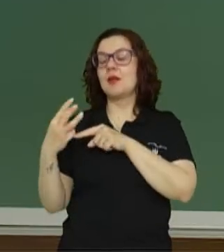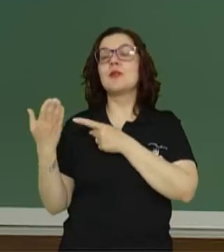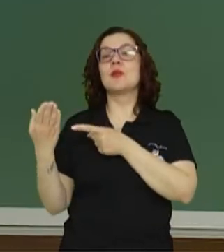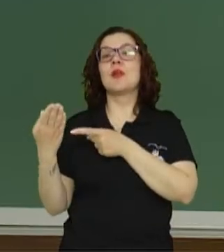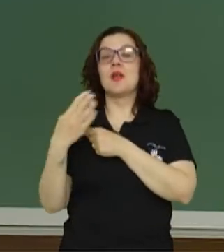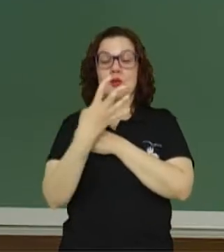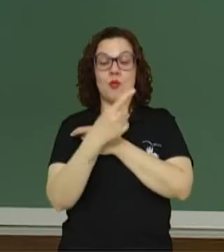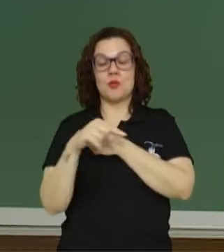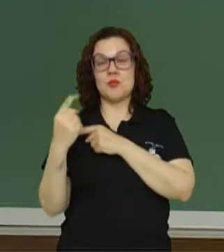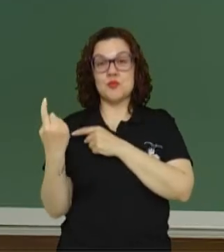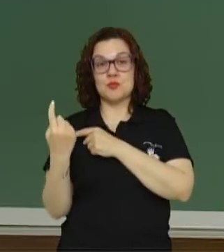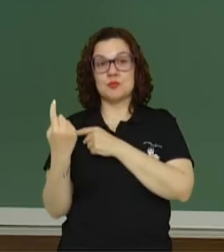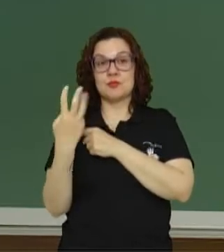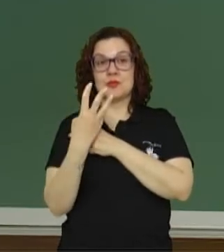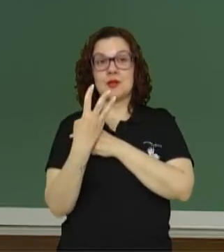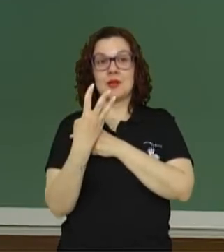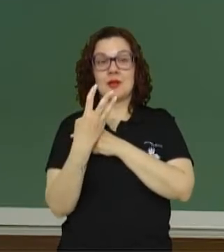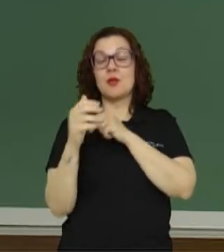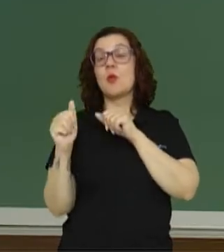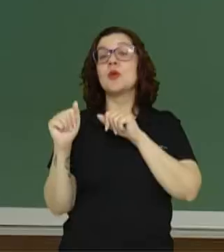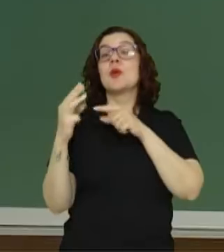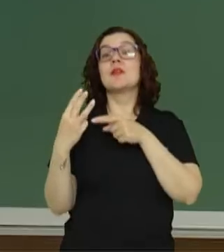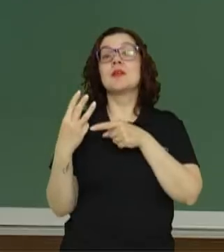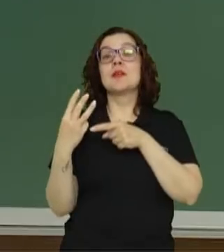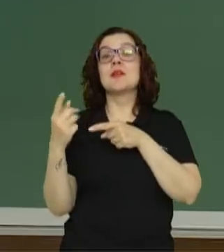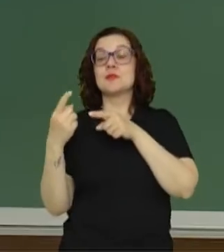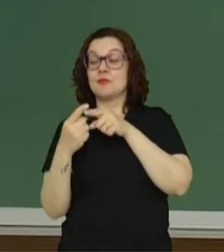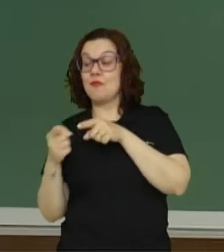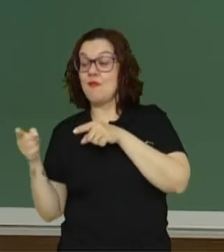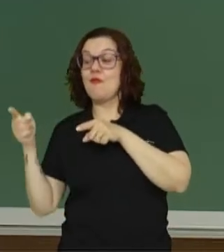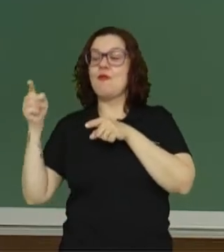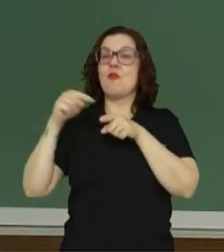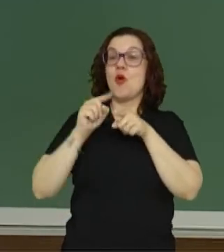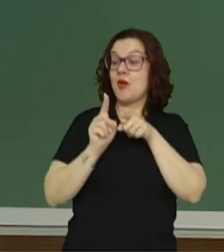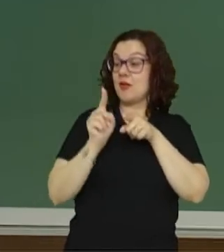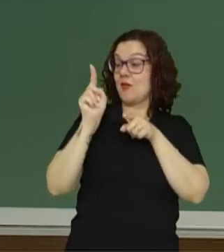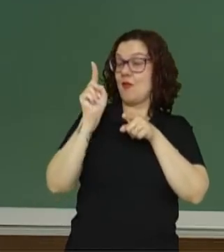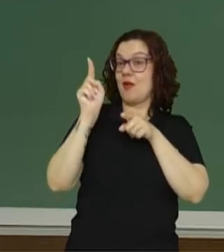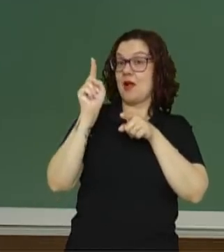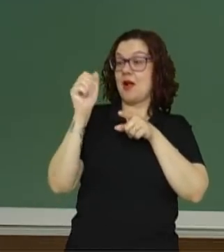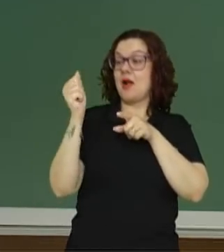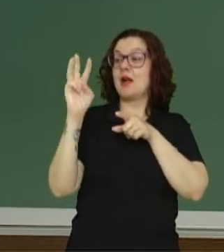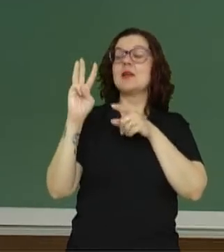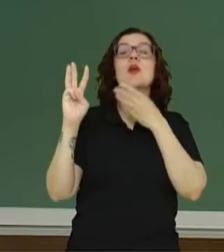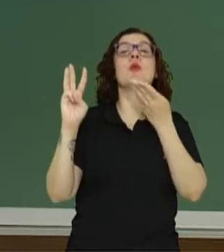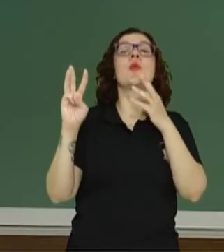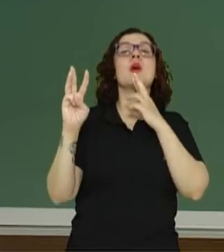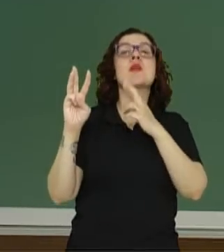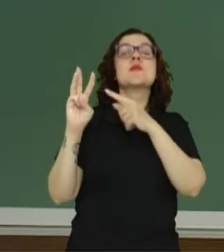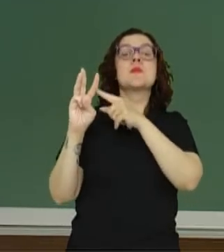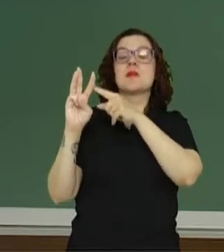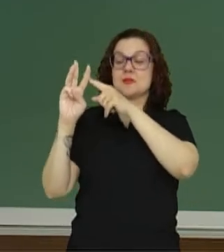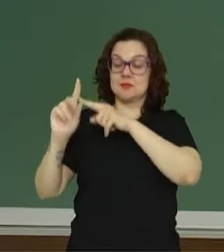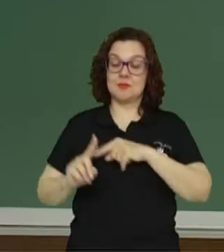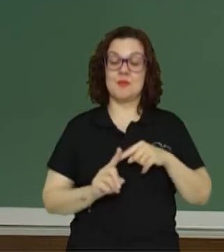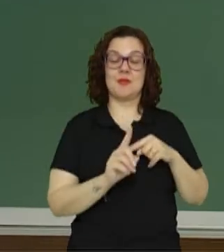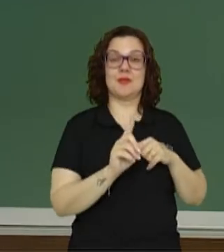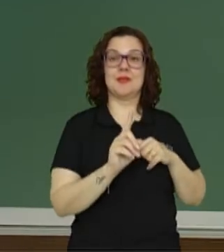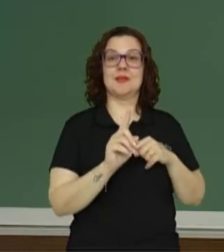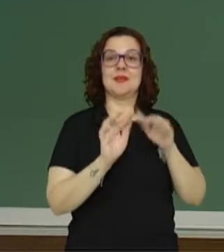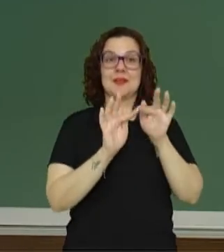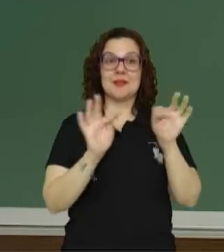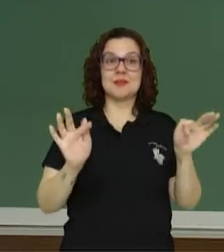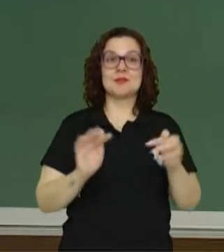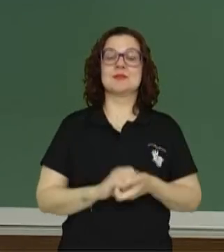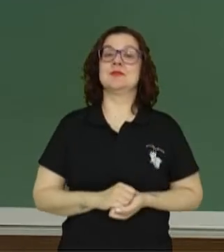1, eu vou ter o 3, o meu A3. Volto, recorro ao meu A3 que eu acabei de calcular,